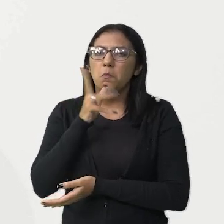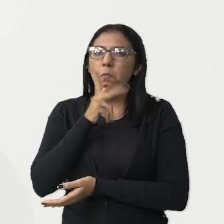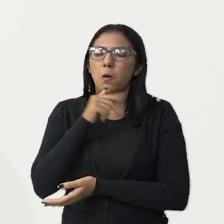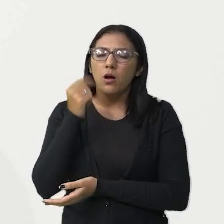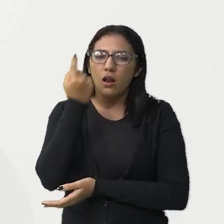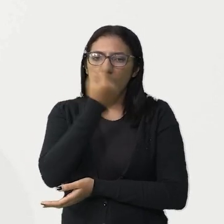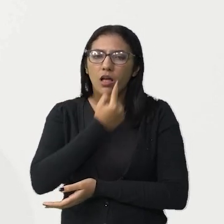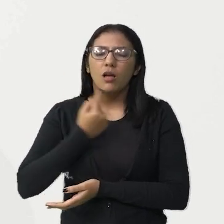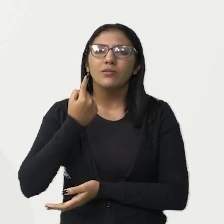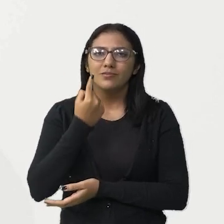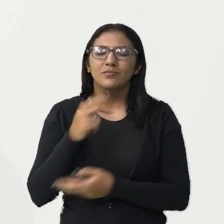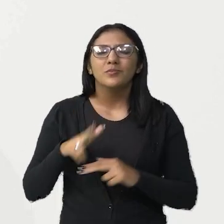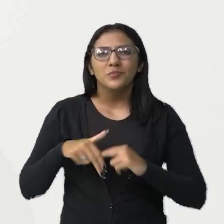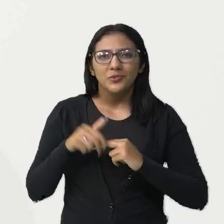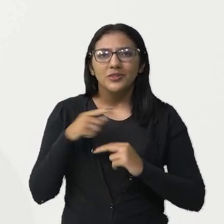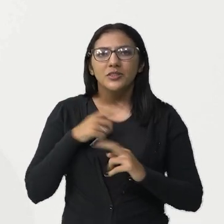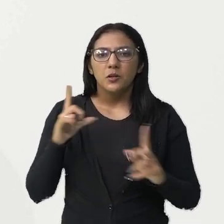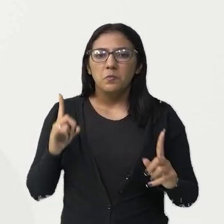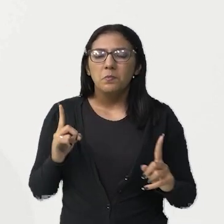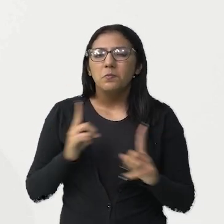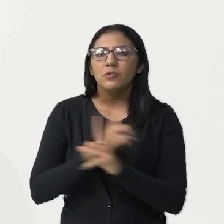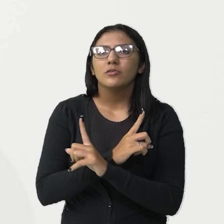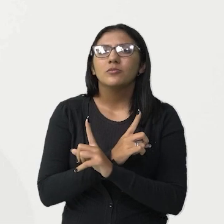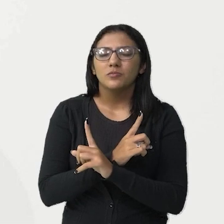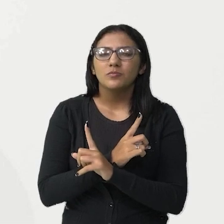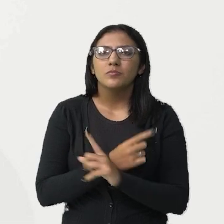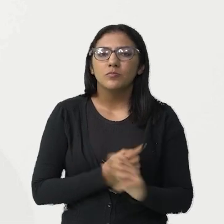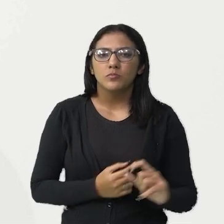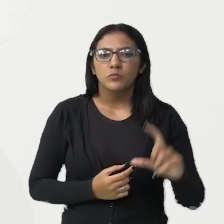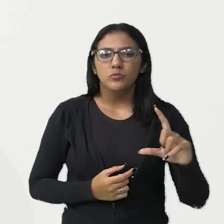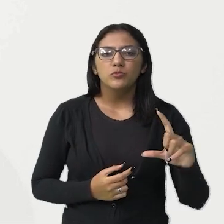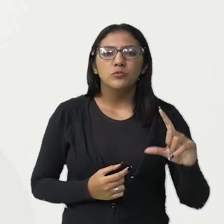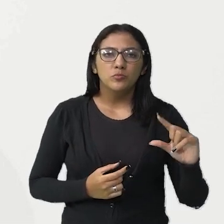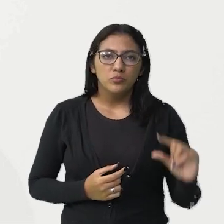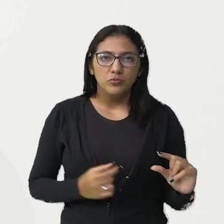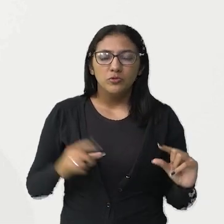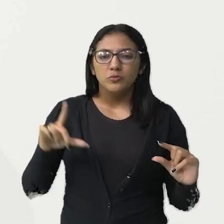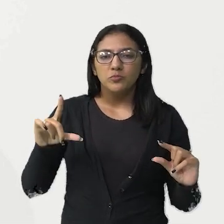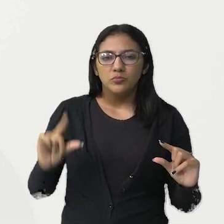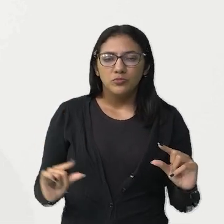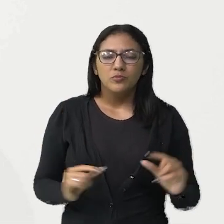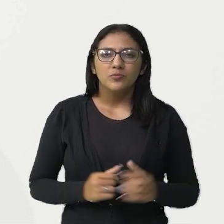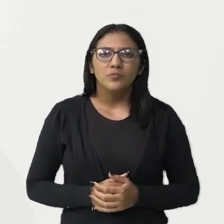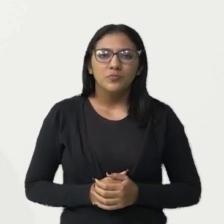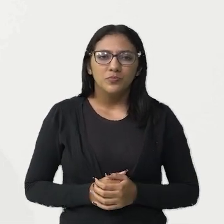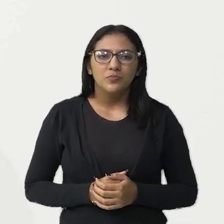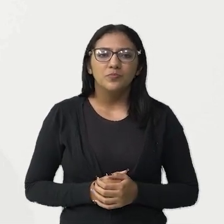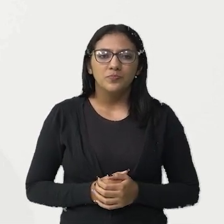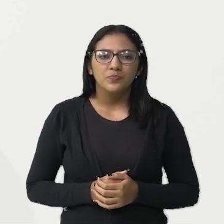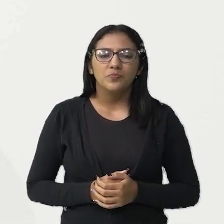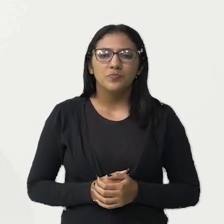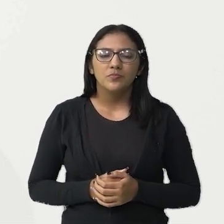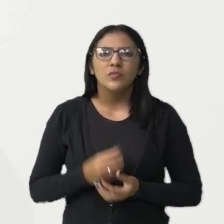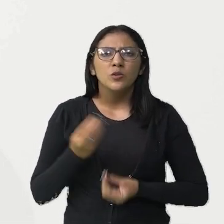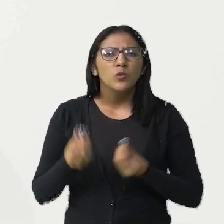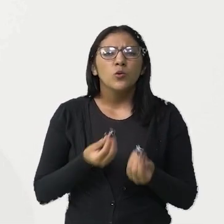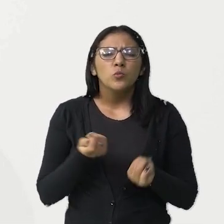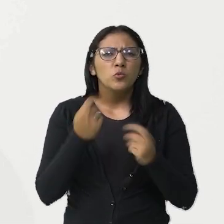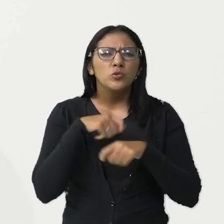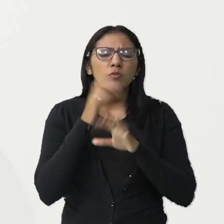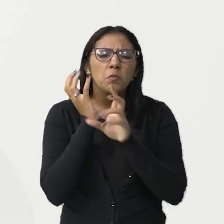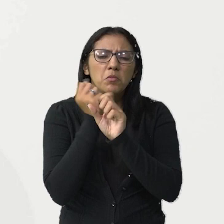grandezas são inversamente proporcionais. Beleza. Como é que a gente calcula, então? Você deve estar se